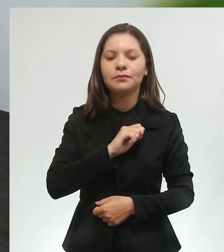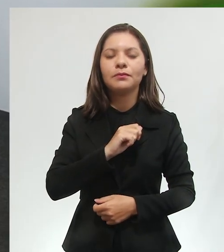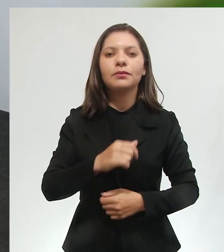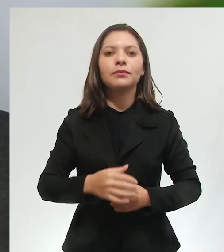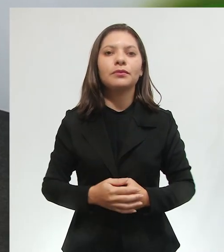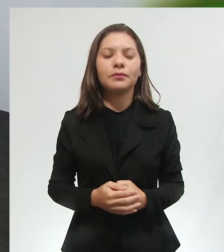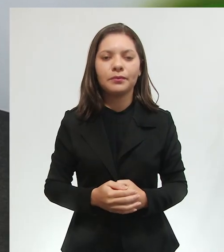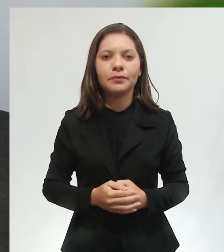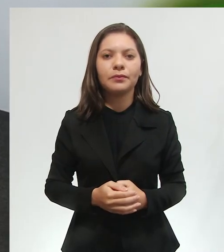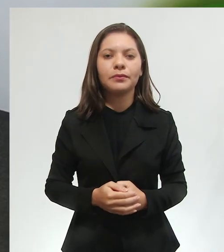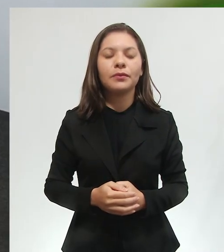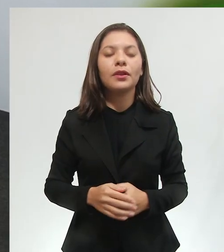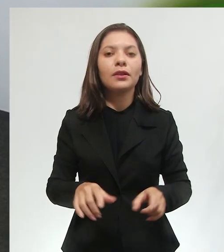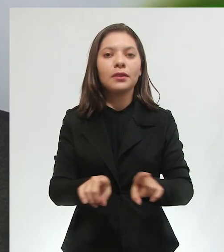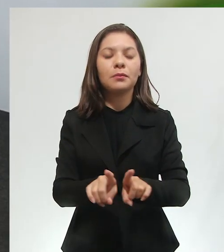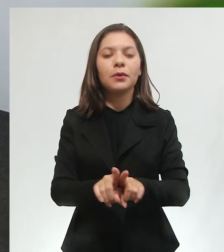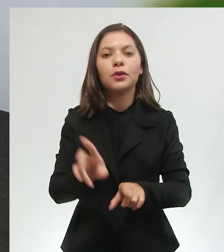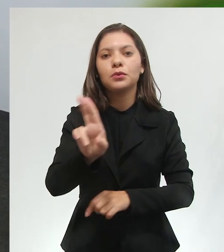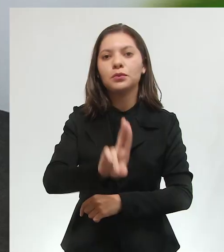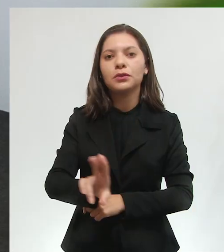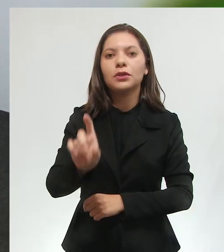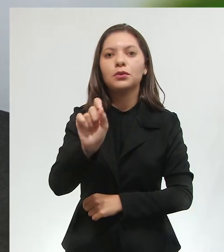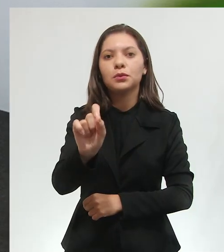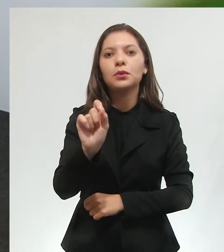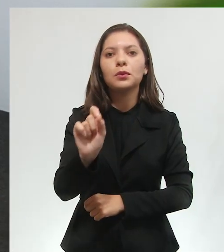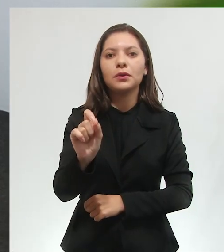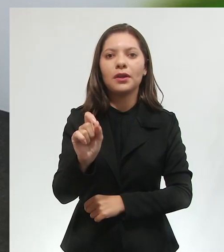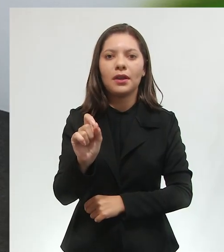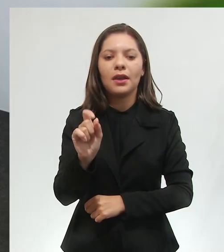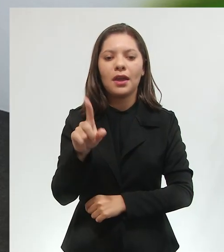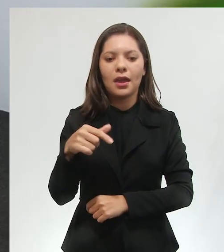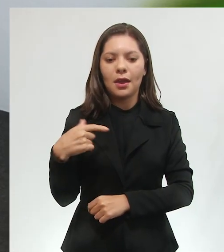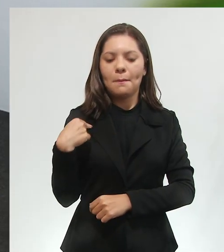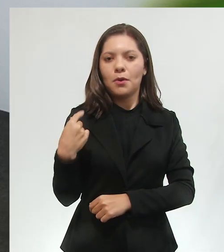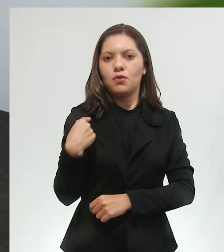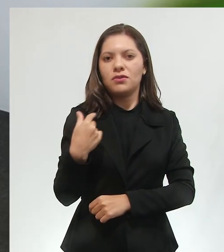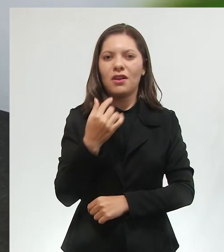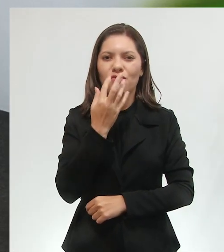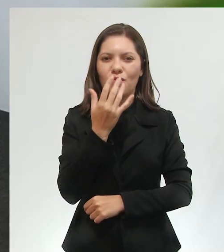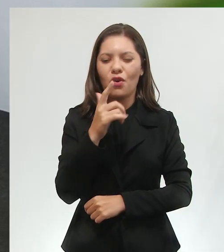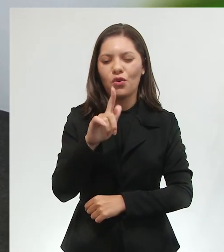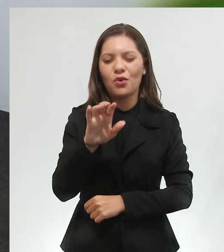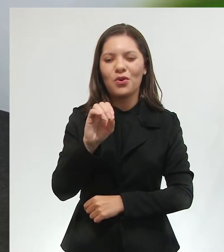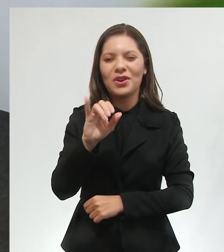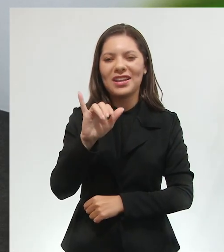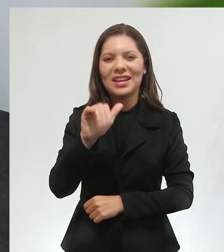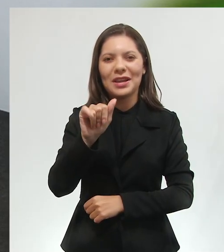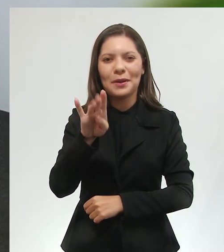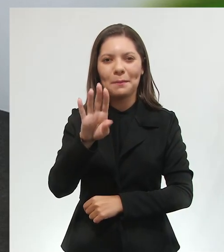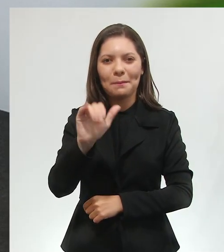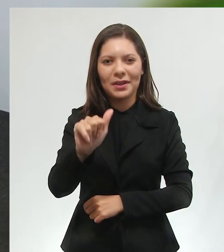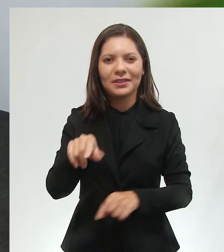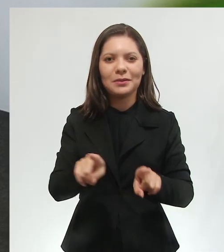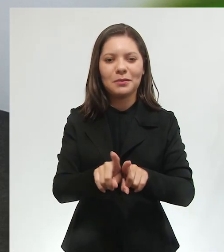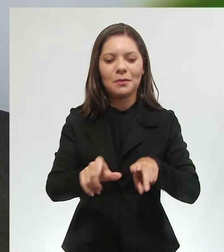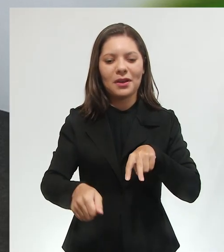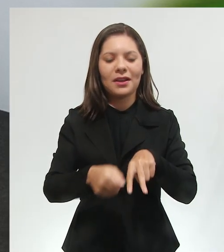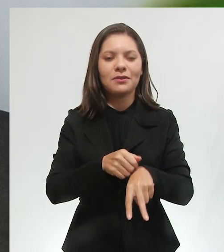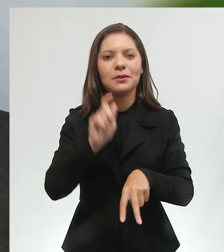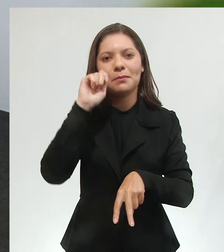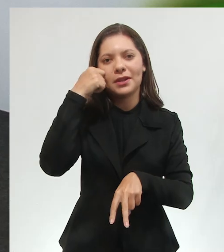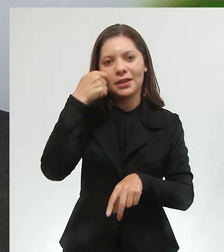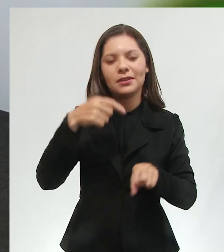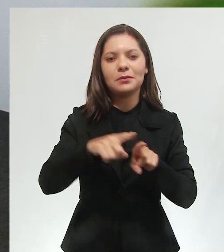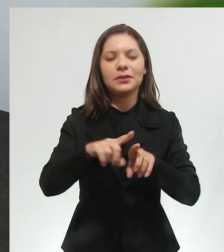este, né? Eu estou com a camisa goiaba, uma calça preta e sapatos pretos, né? Ao fundo